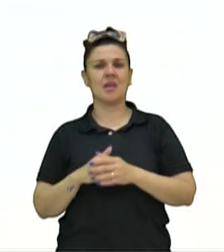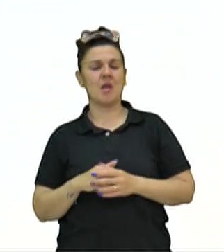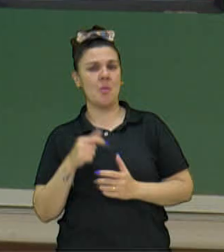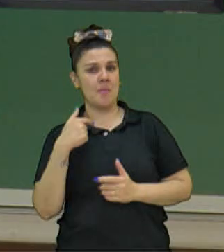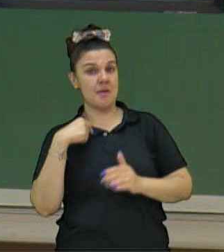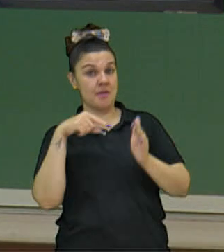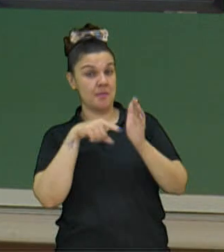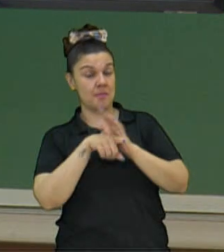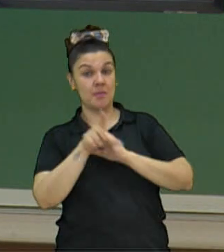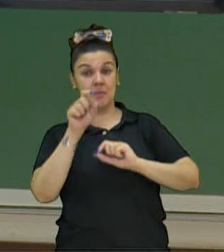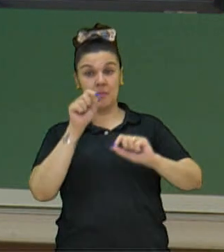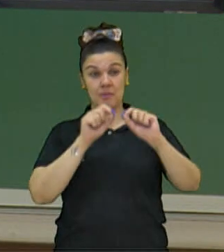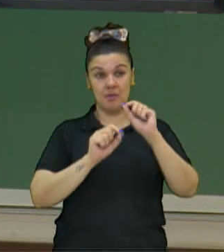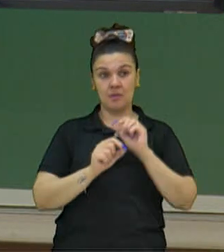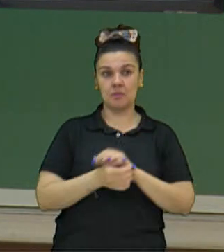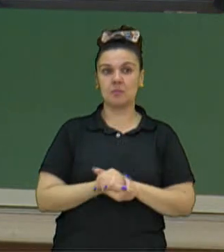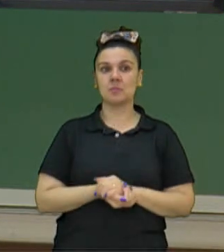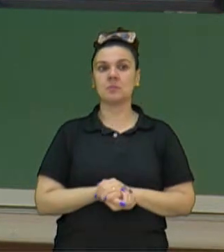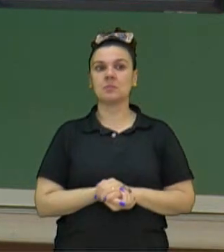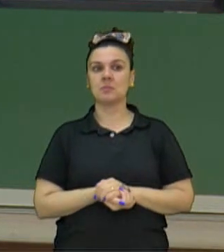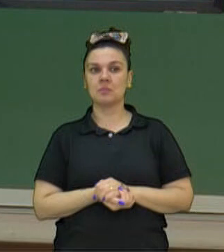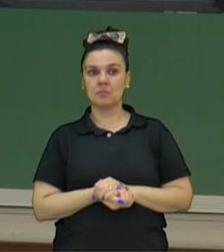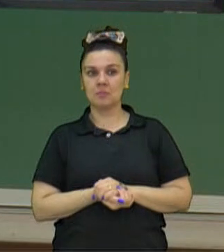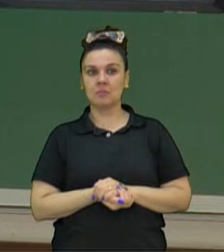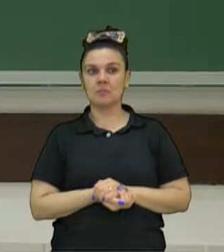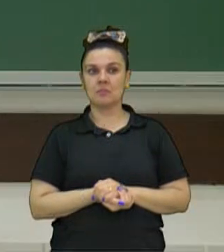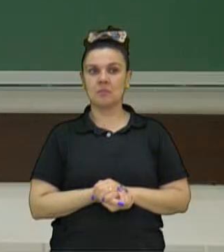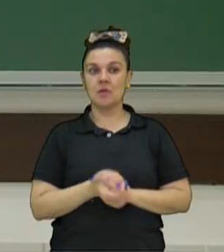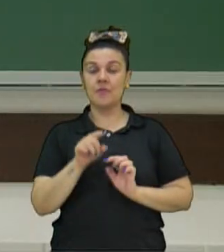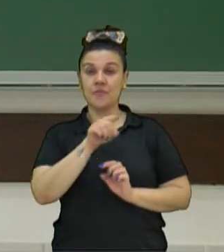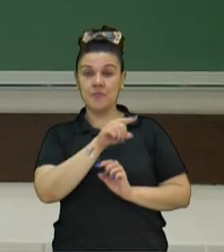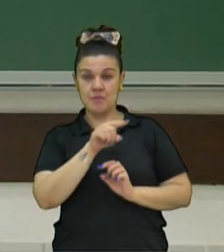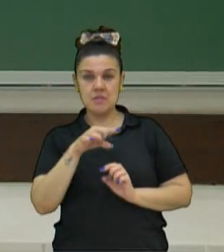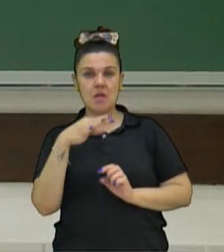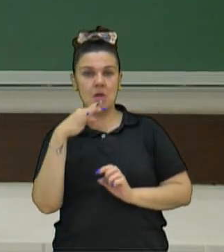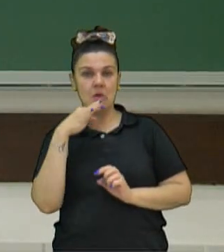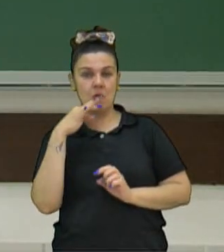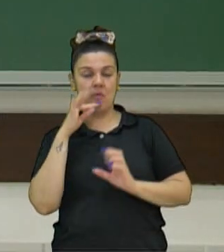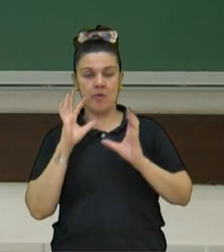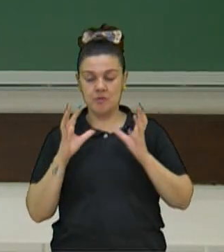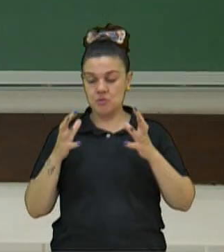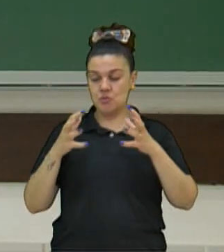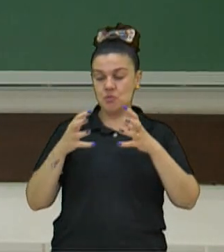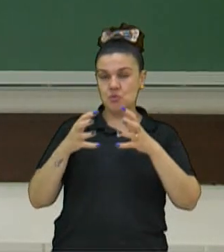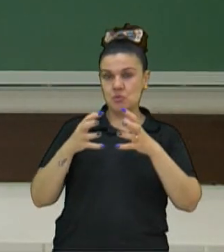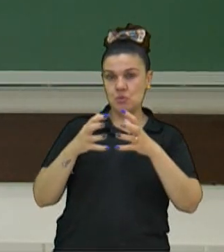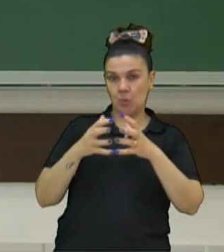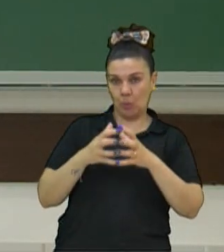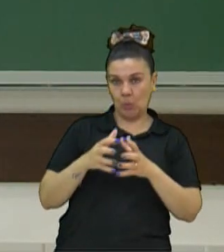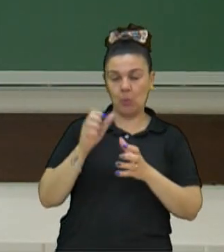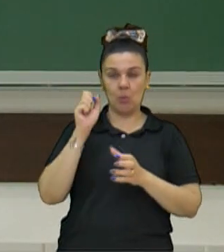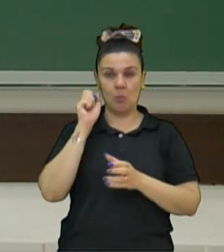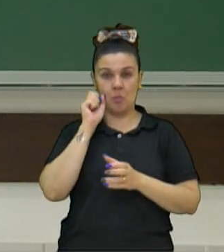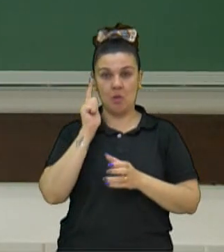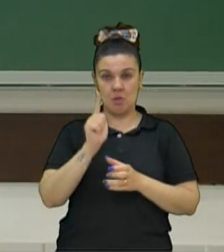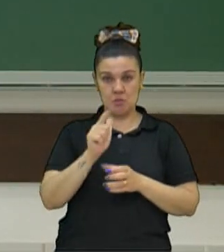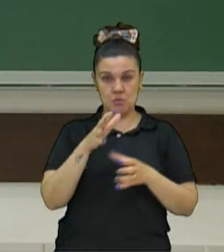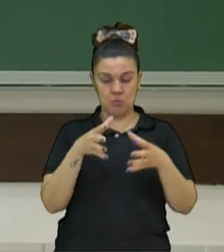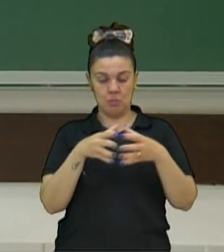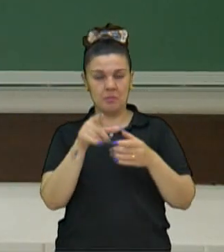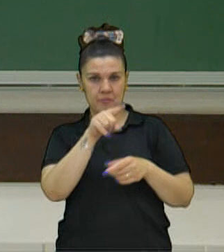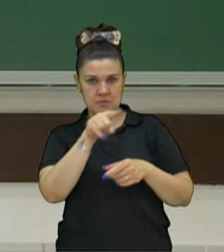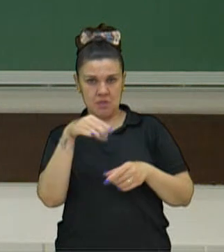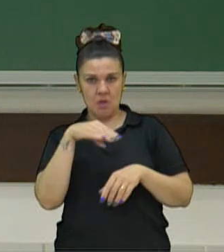minha pergunta é, do you know the Blue Man Group? Então, eu quero saber se você conhece o Blue Man Group. Esse é o mais